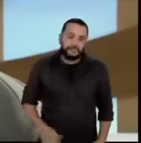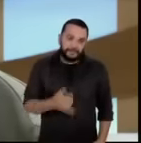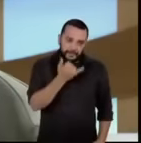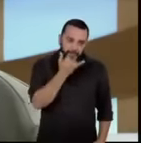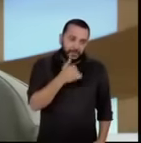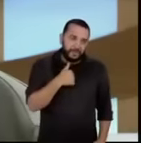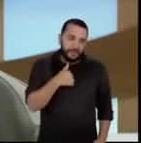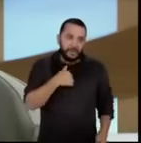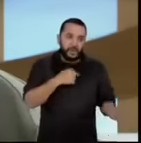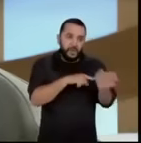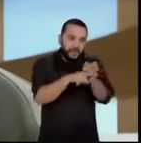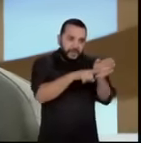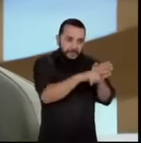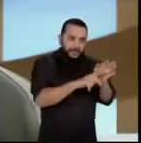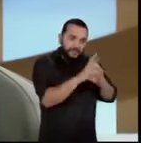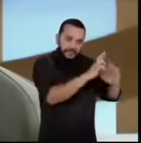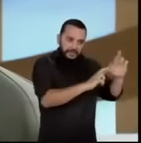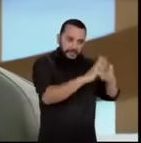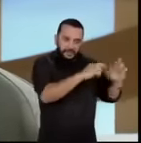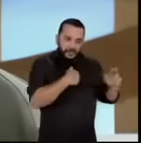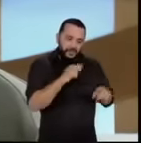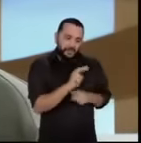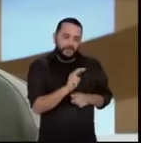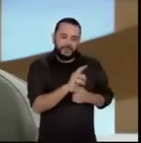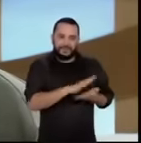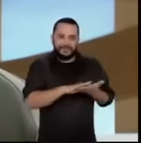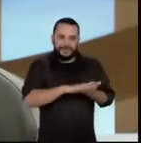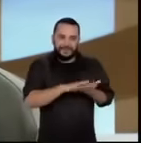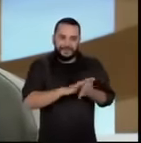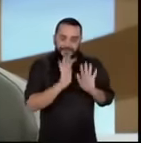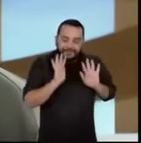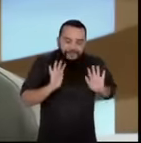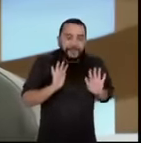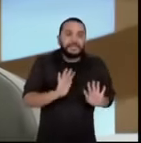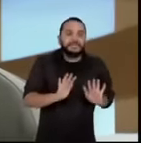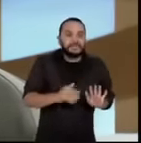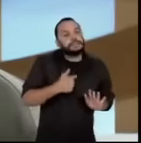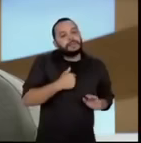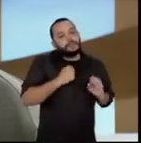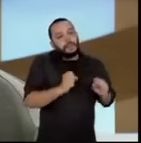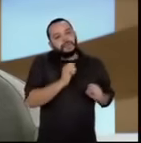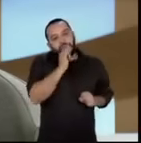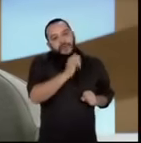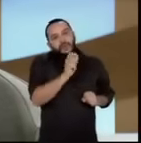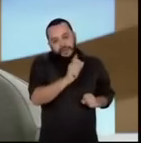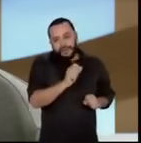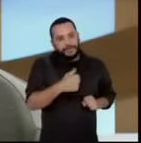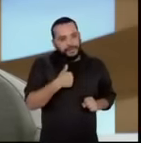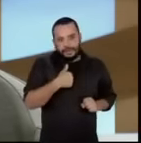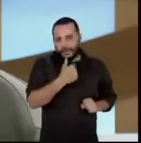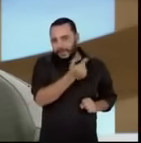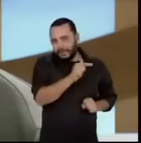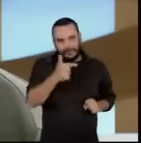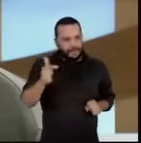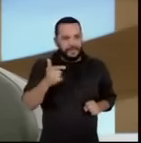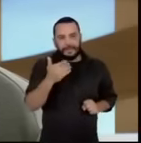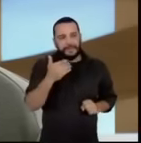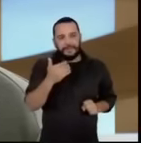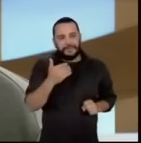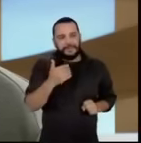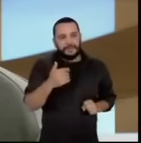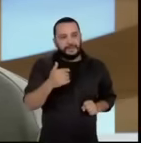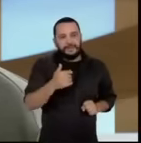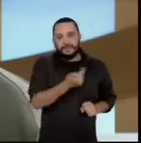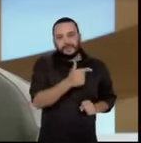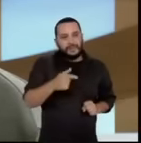diretamente de operações de fiscalização. O que eu posso te dizer, sem erro, é que não havia nenhuma determinação nossa, como de